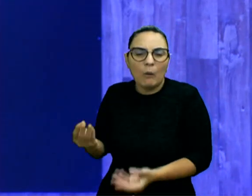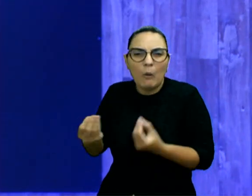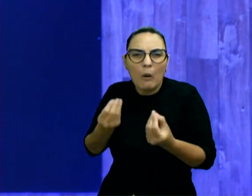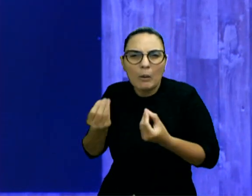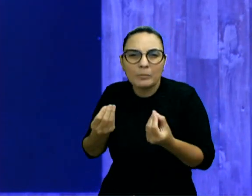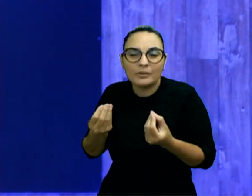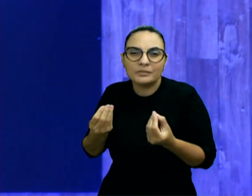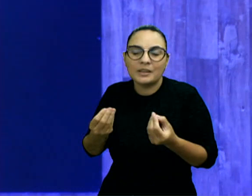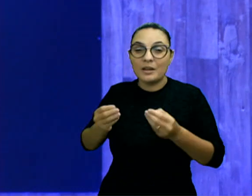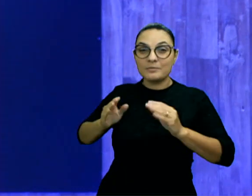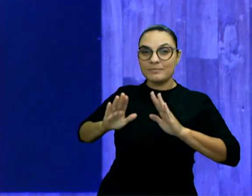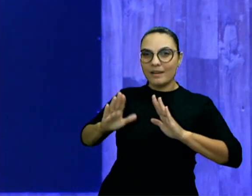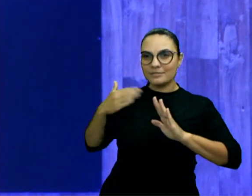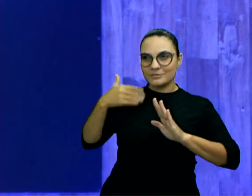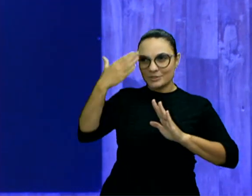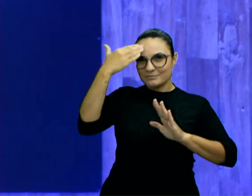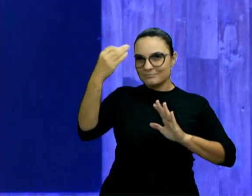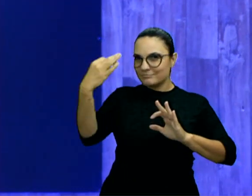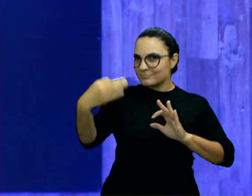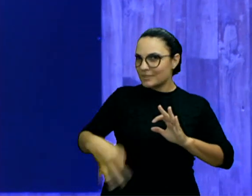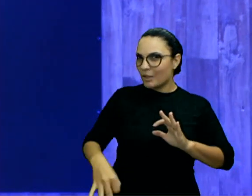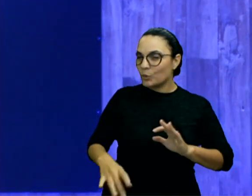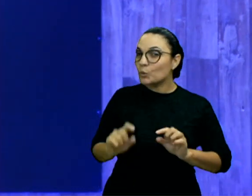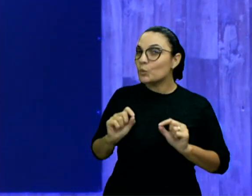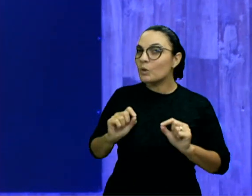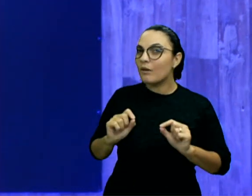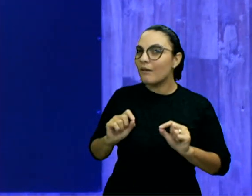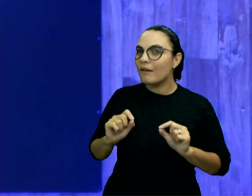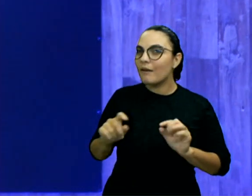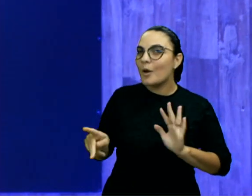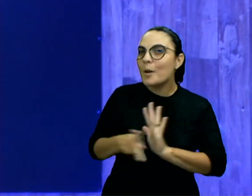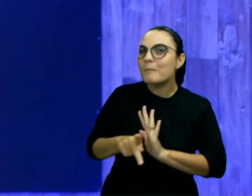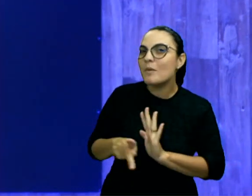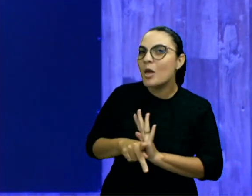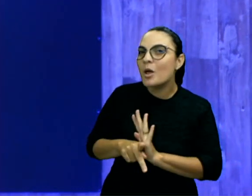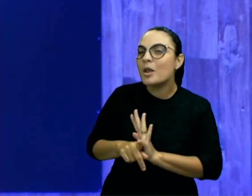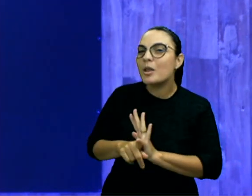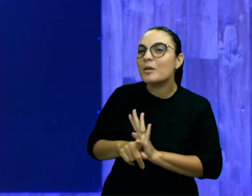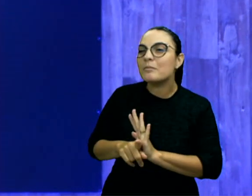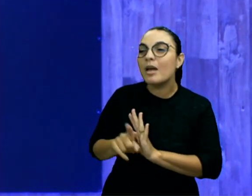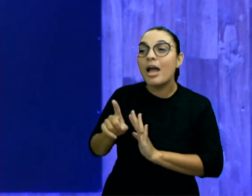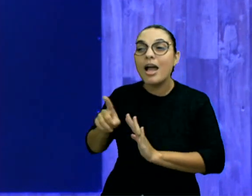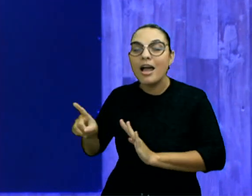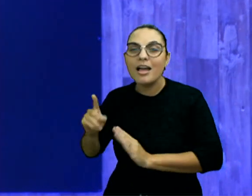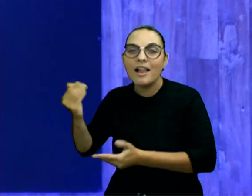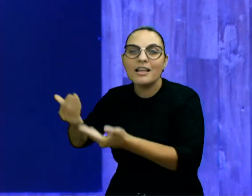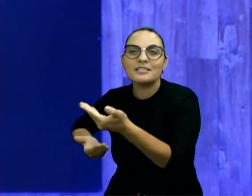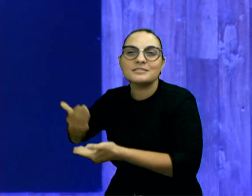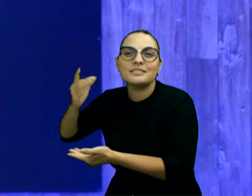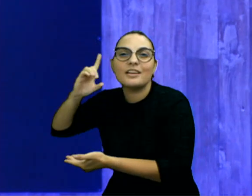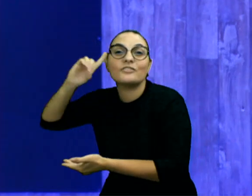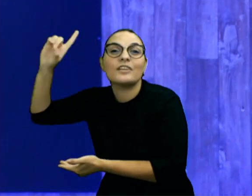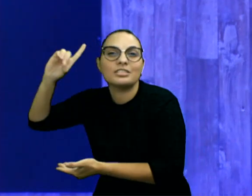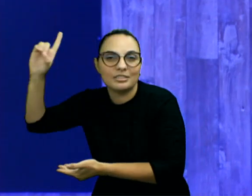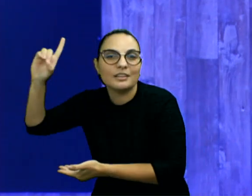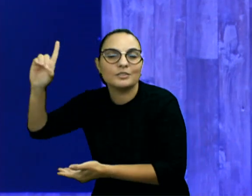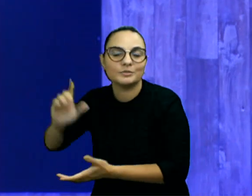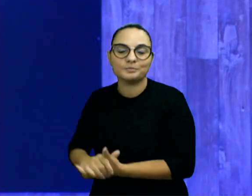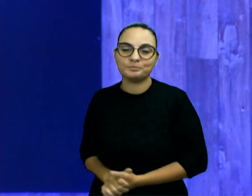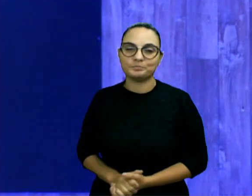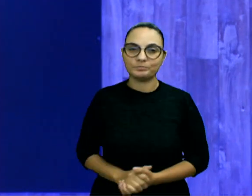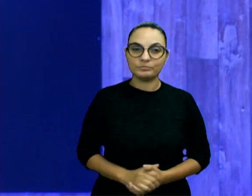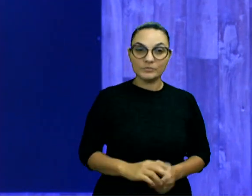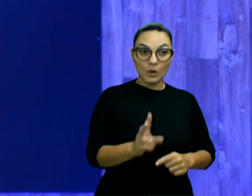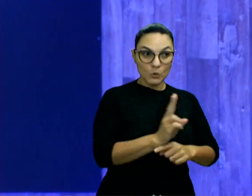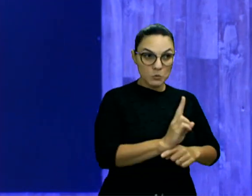a menos que seja algo relacionado com a lei do Deus dele. E assim, os supervisores e